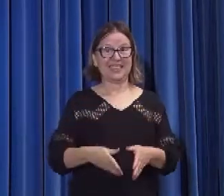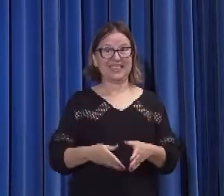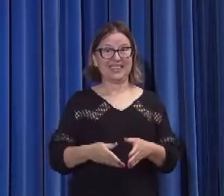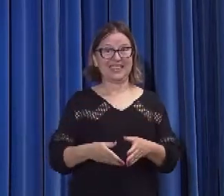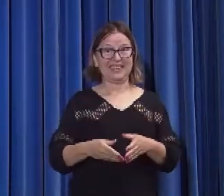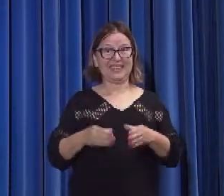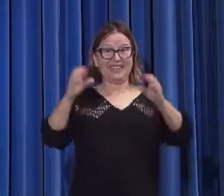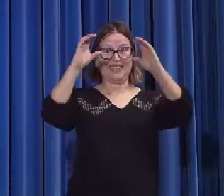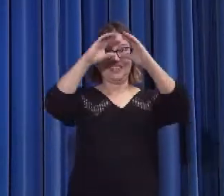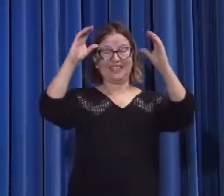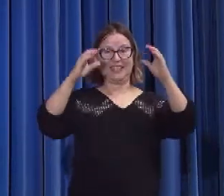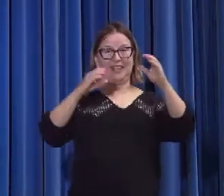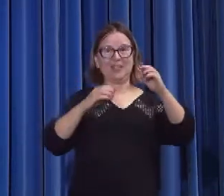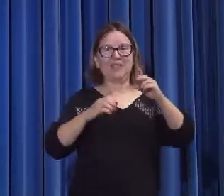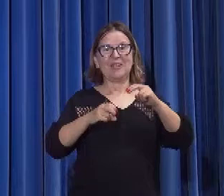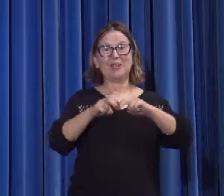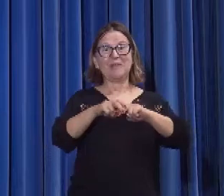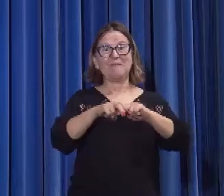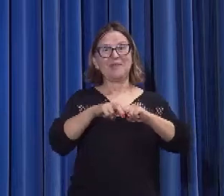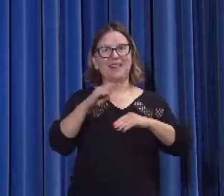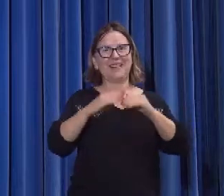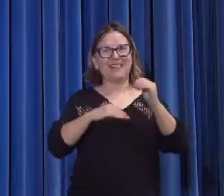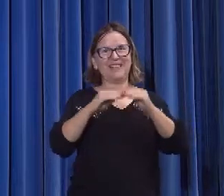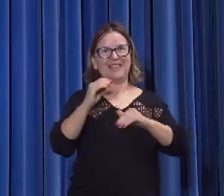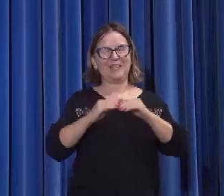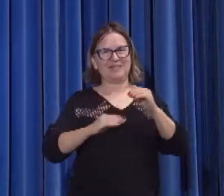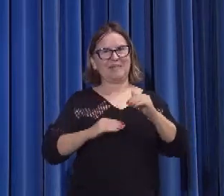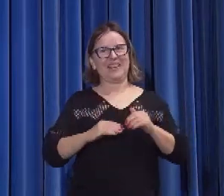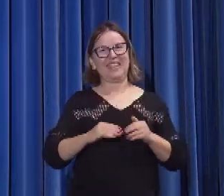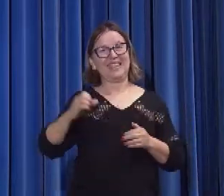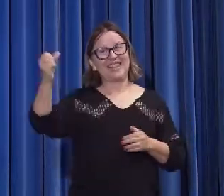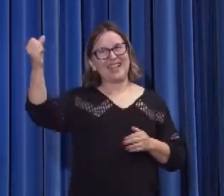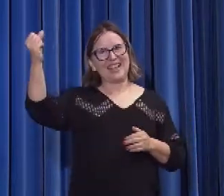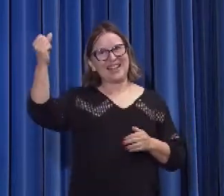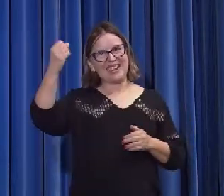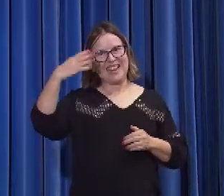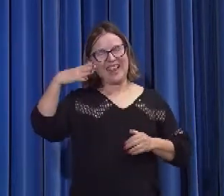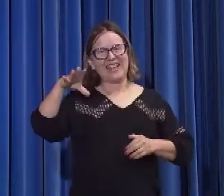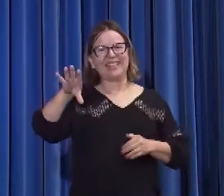da graça e do amor de Deus.